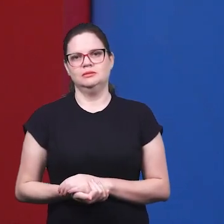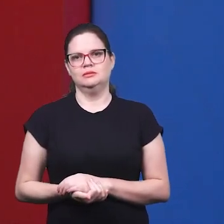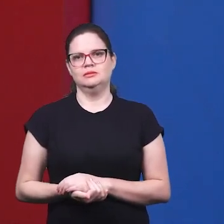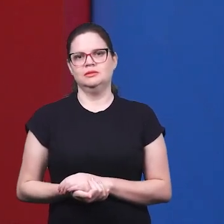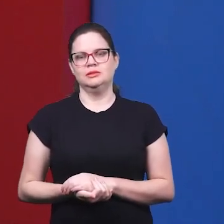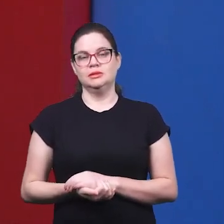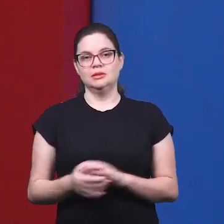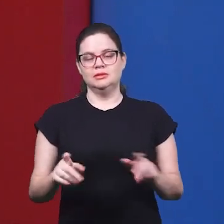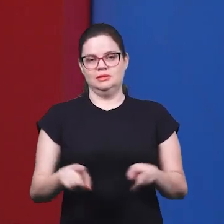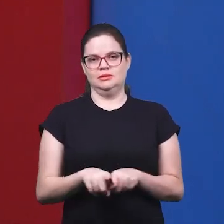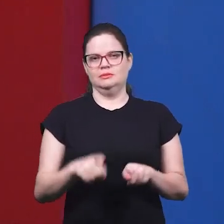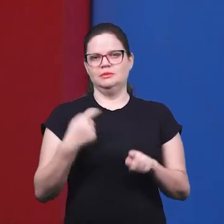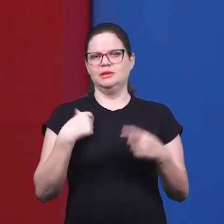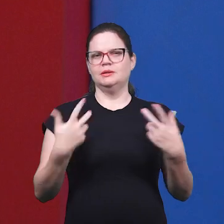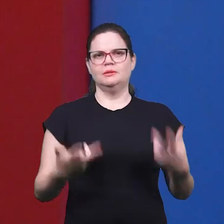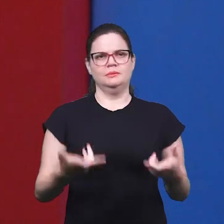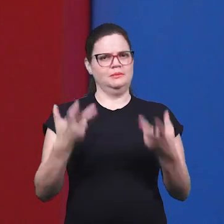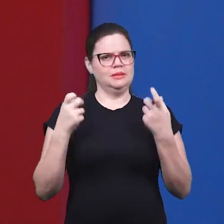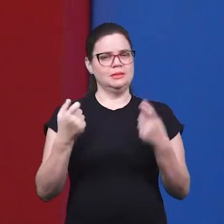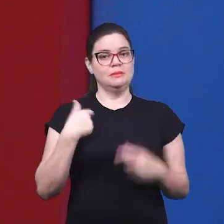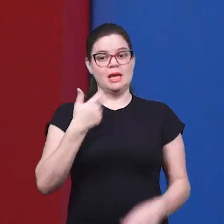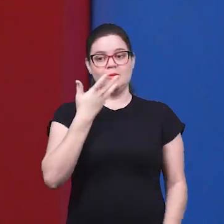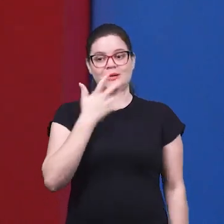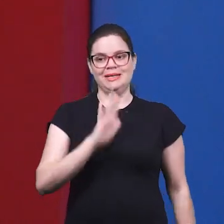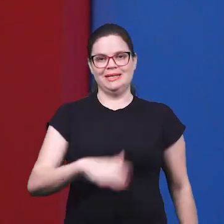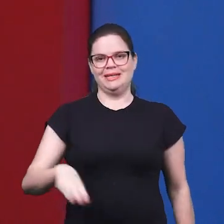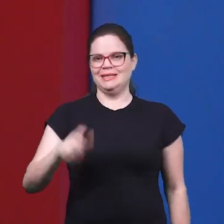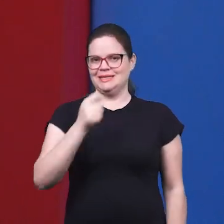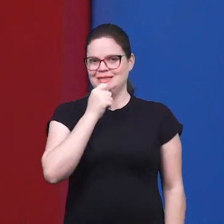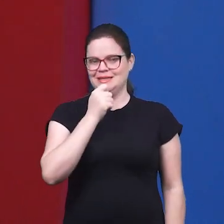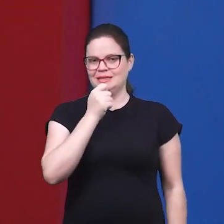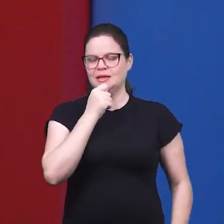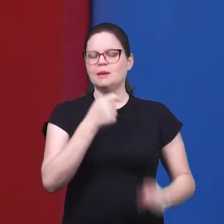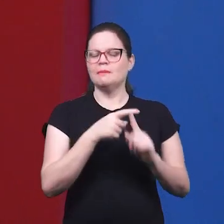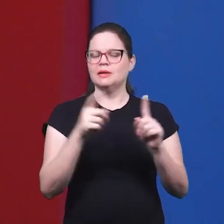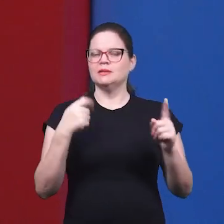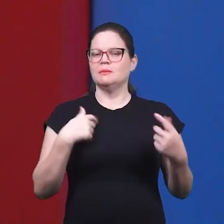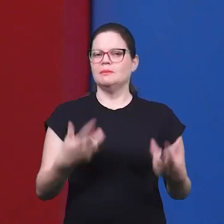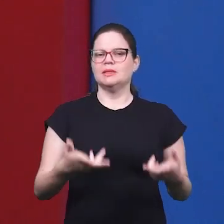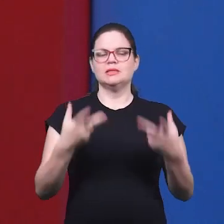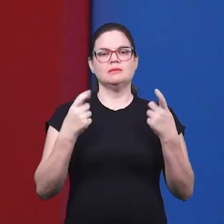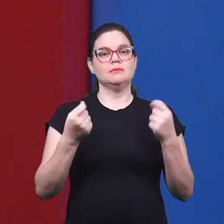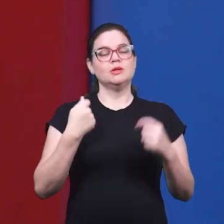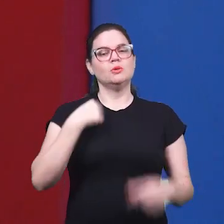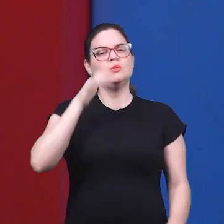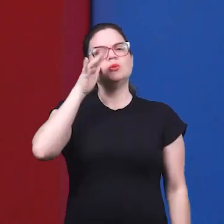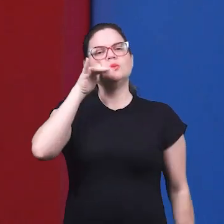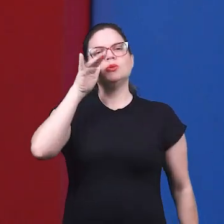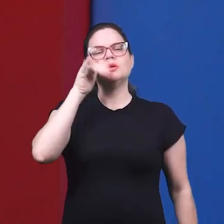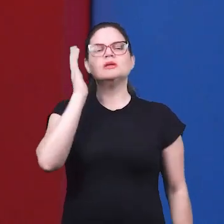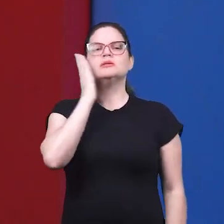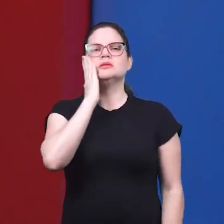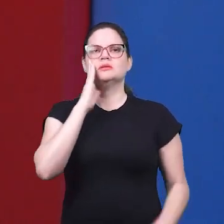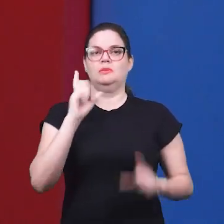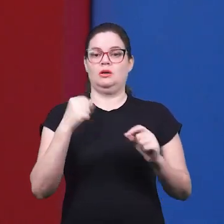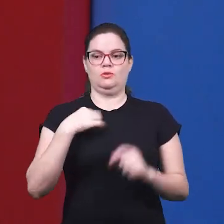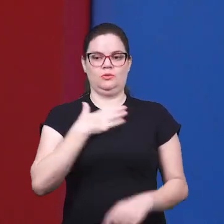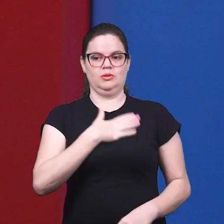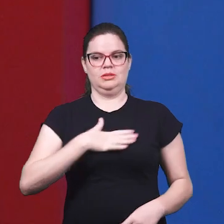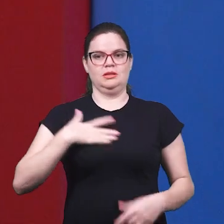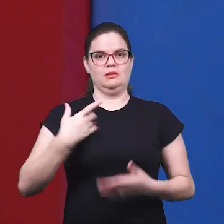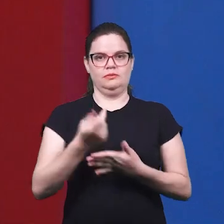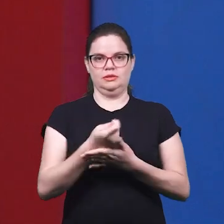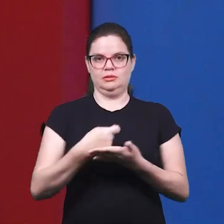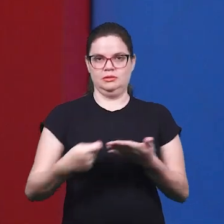ali eu percebi, apesar de ser uma criança praticamente, eu tive a curiosidade, eu gostava de